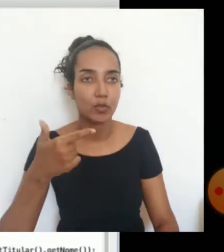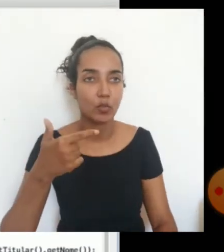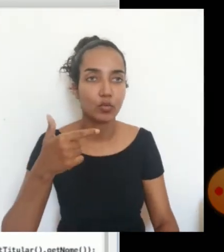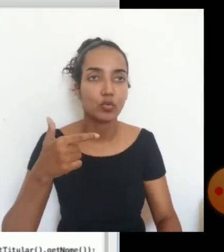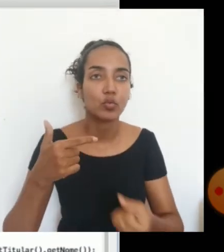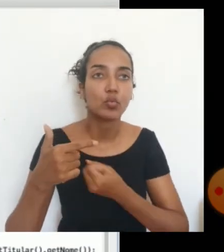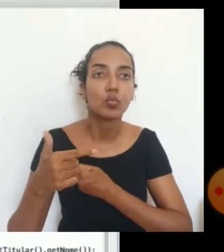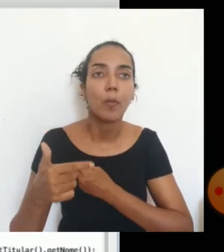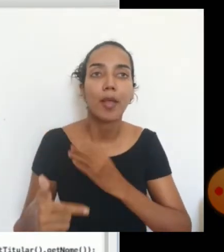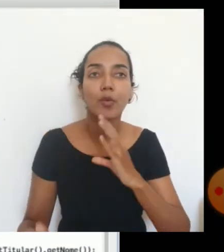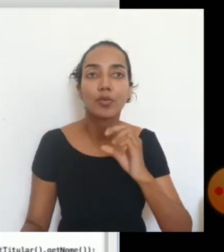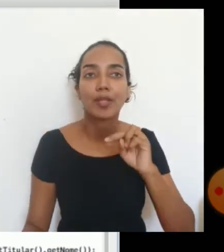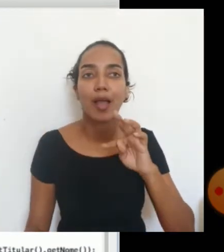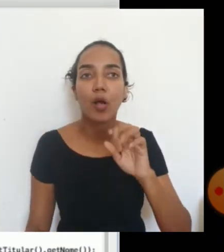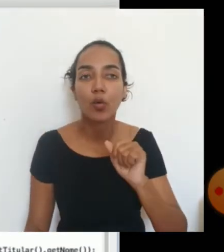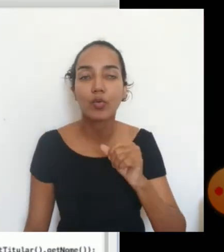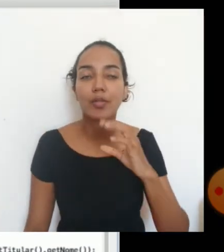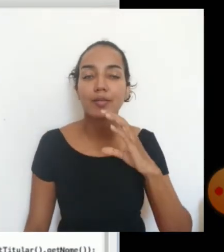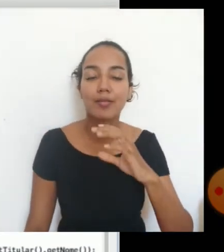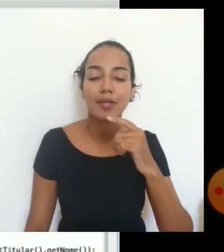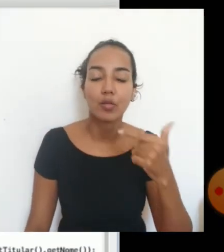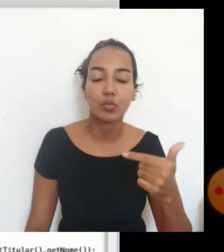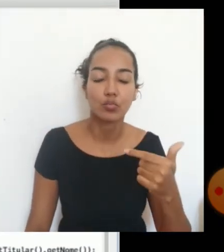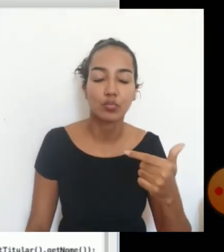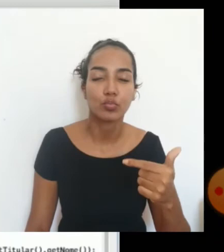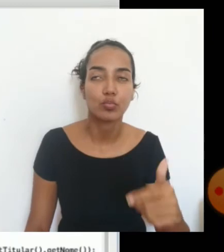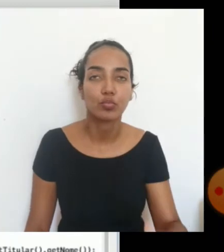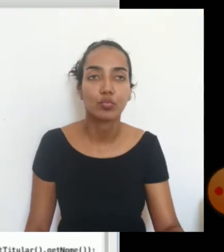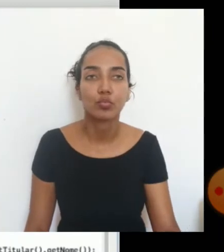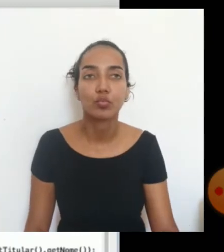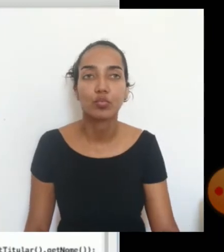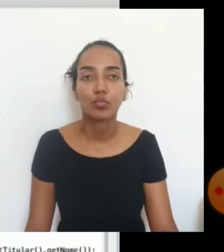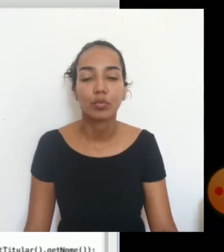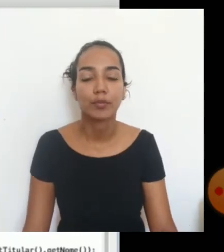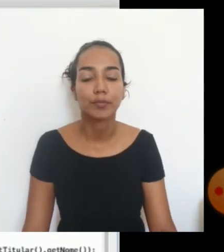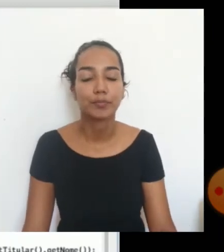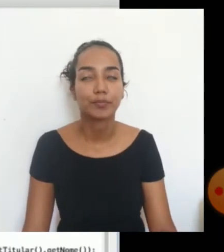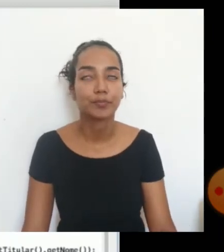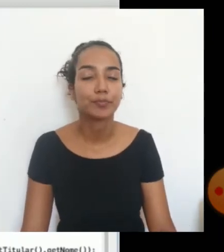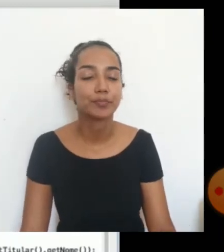C2 e C2. Vamos rodar novamente isso aqui.